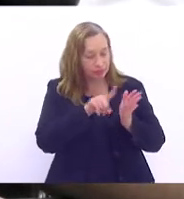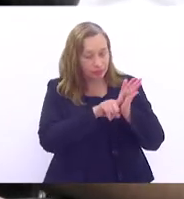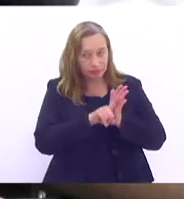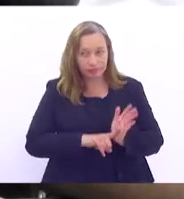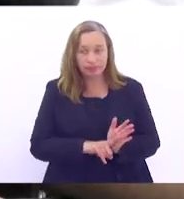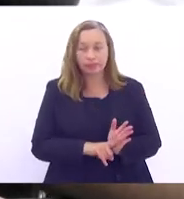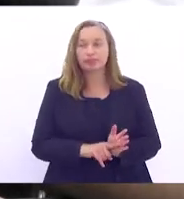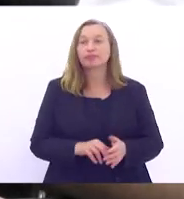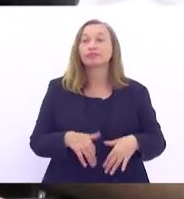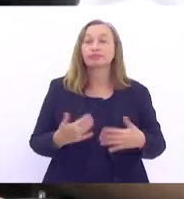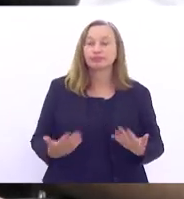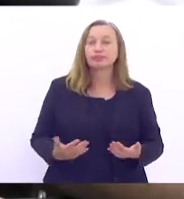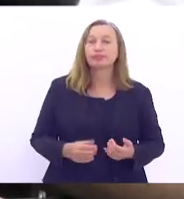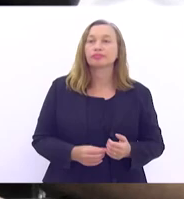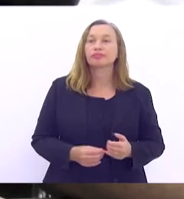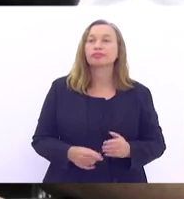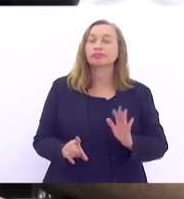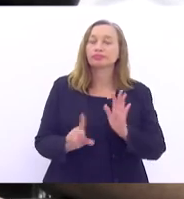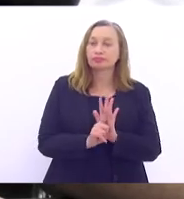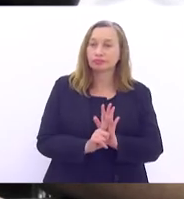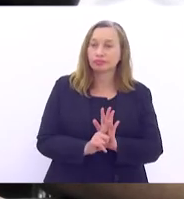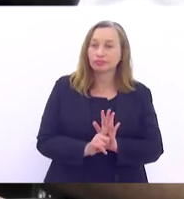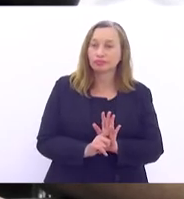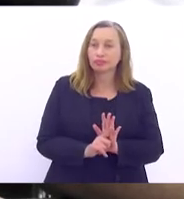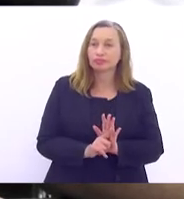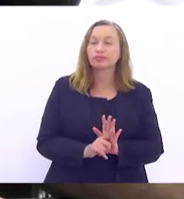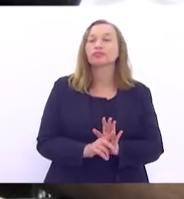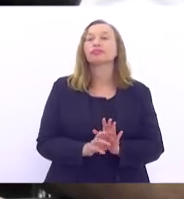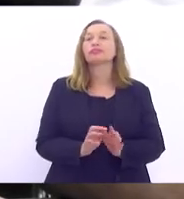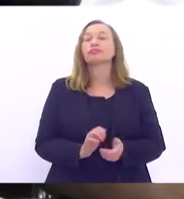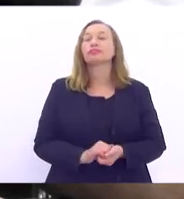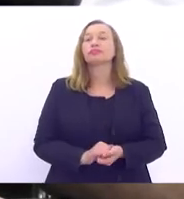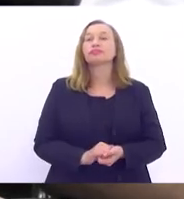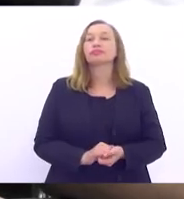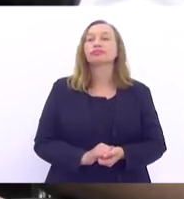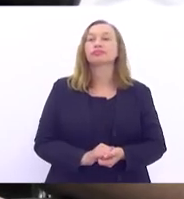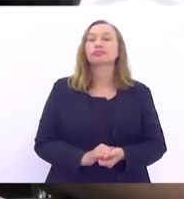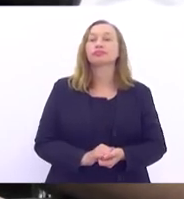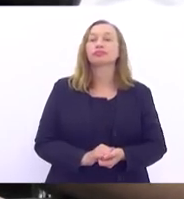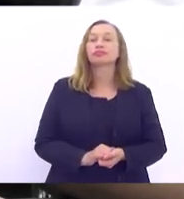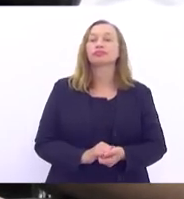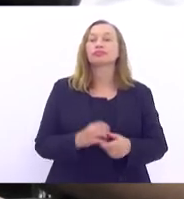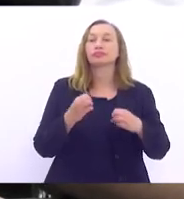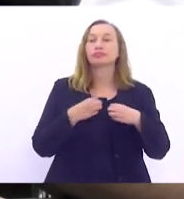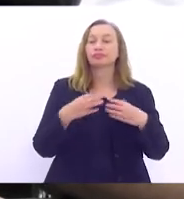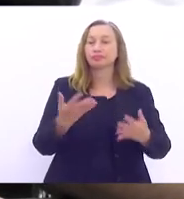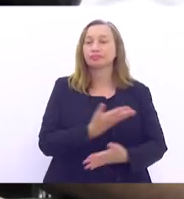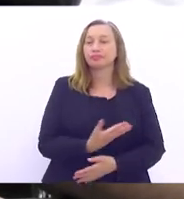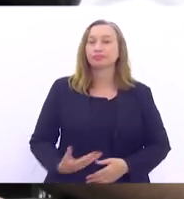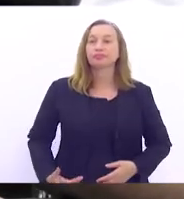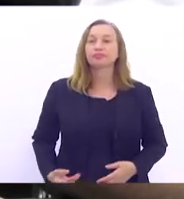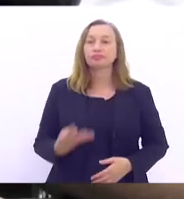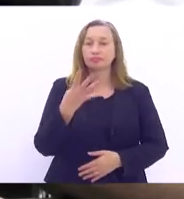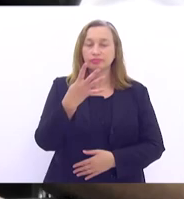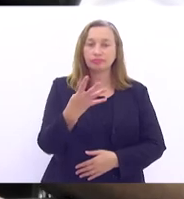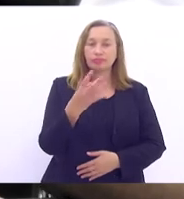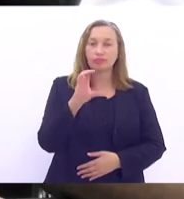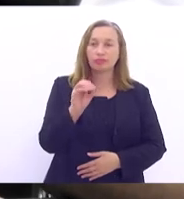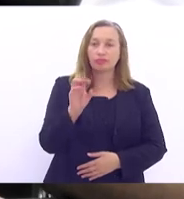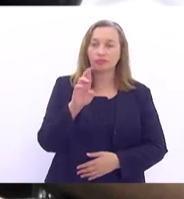seguinte. Então, a lei foi objeto de audiência pública, com a presença de 4 coronéis, de 2